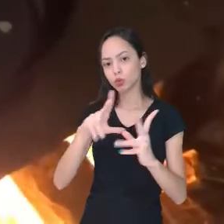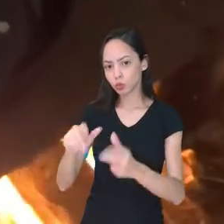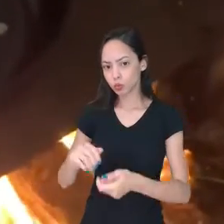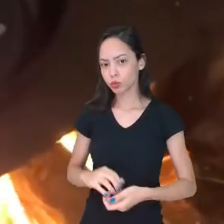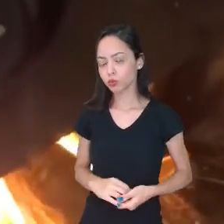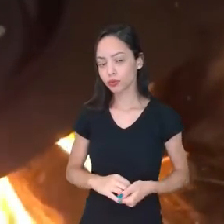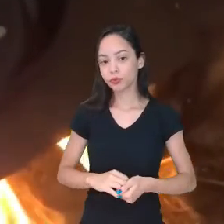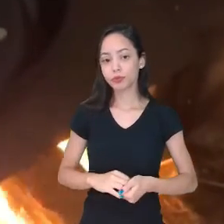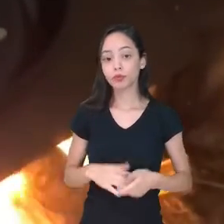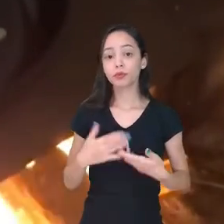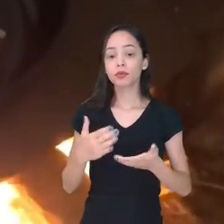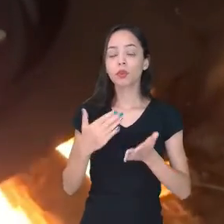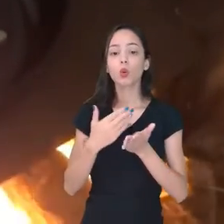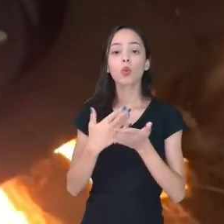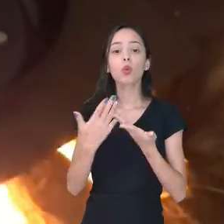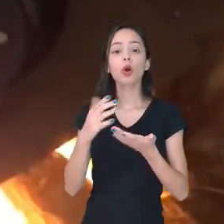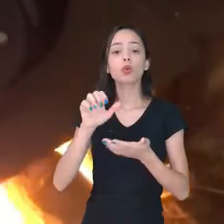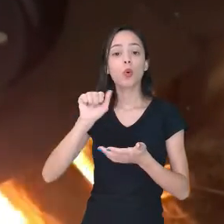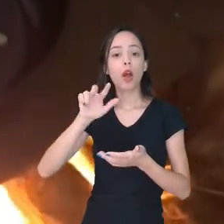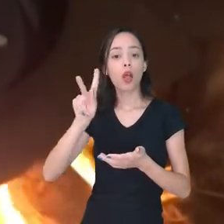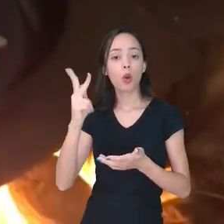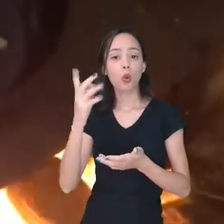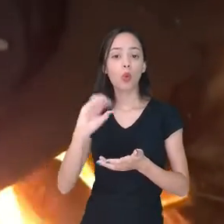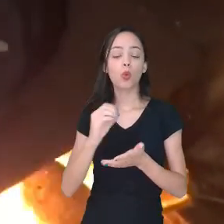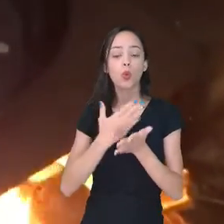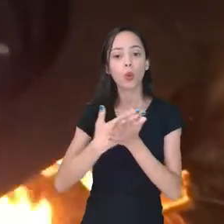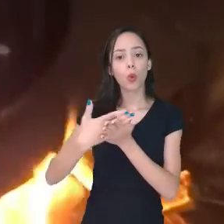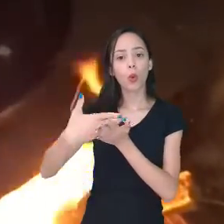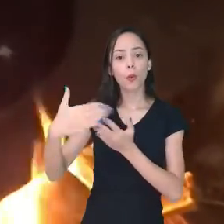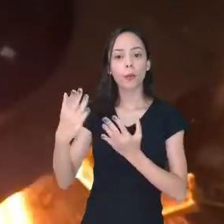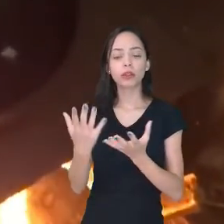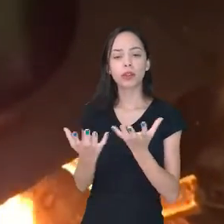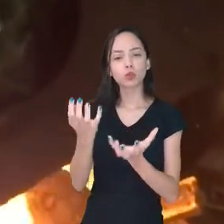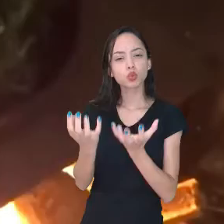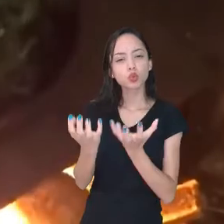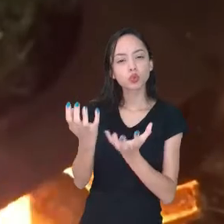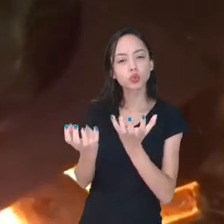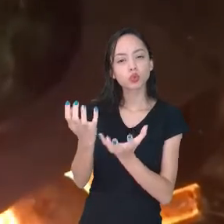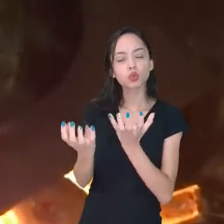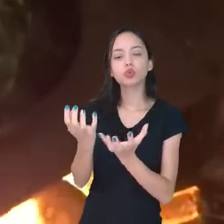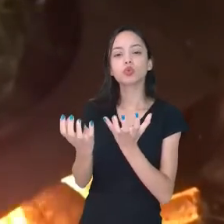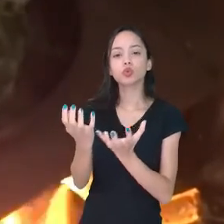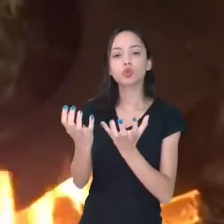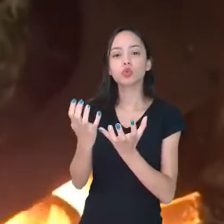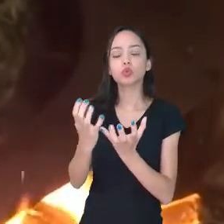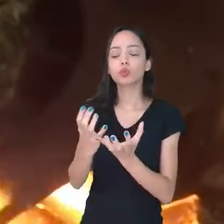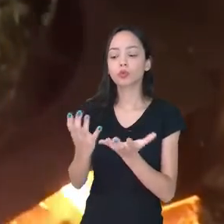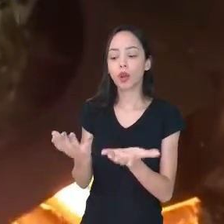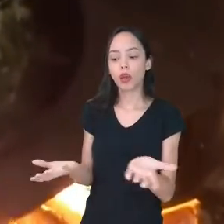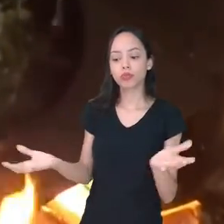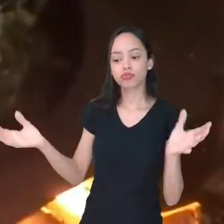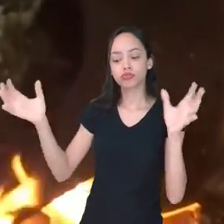que o alho começar a dourar, começar a querer ficar marronzinho nas bordas, a gente joga a taioba.